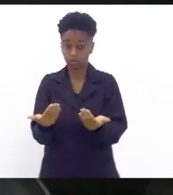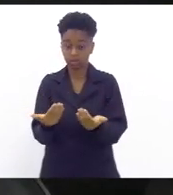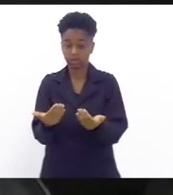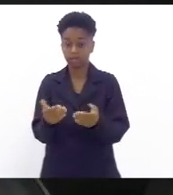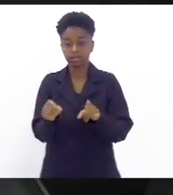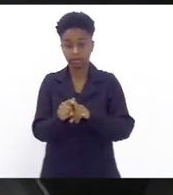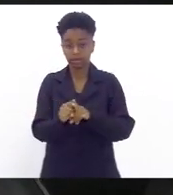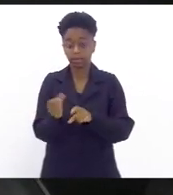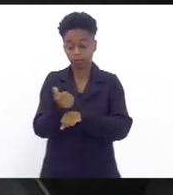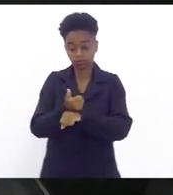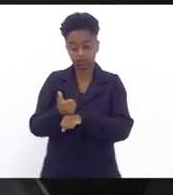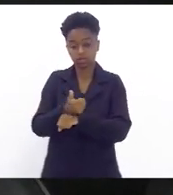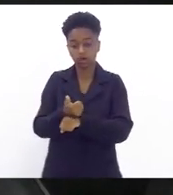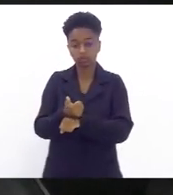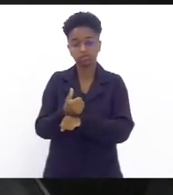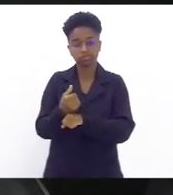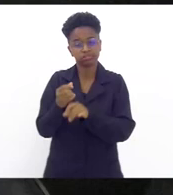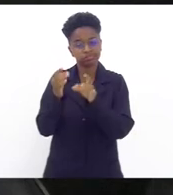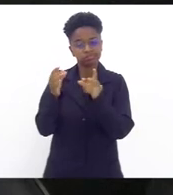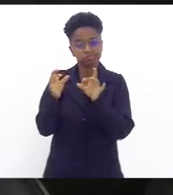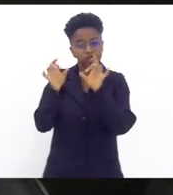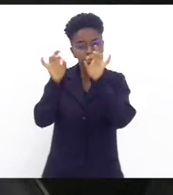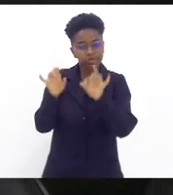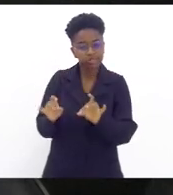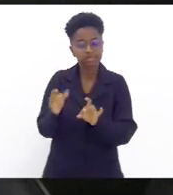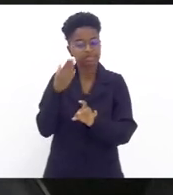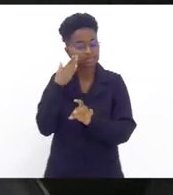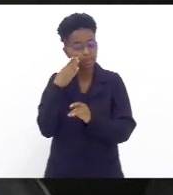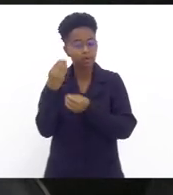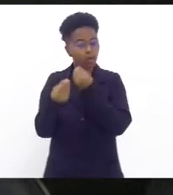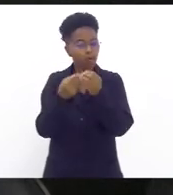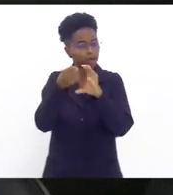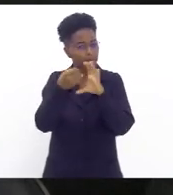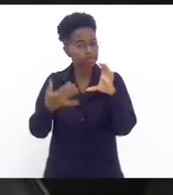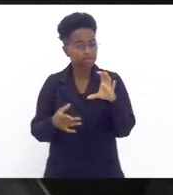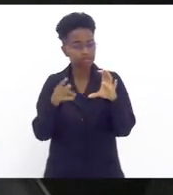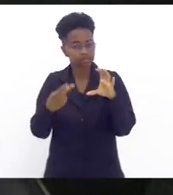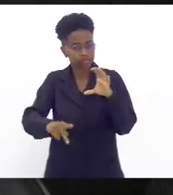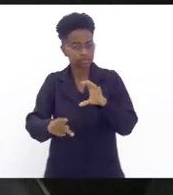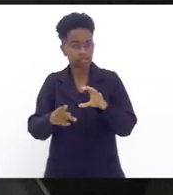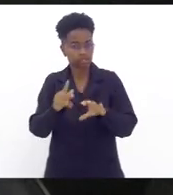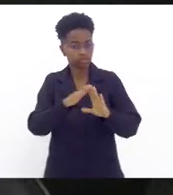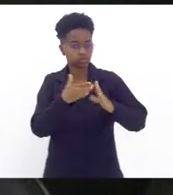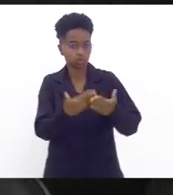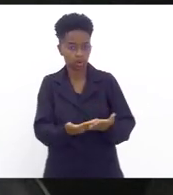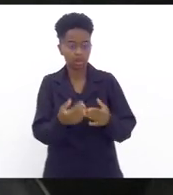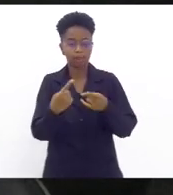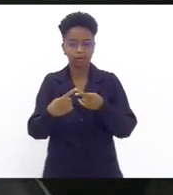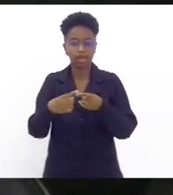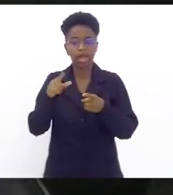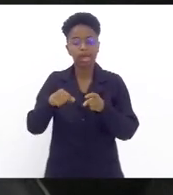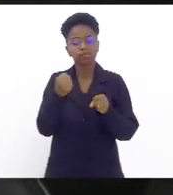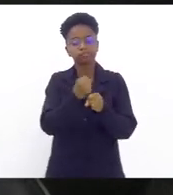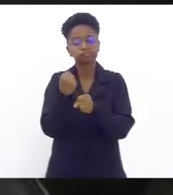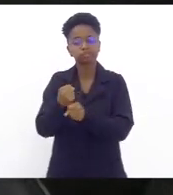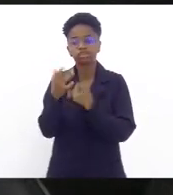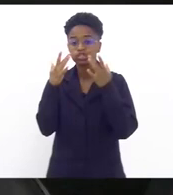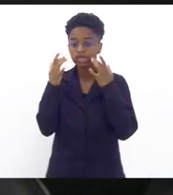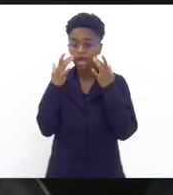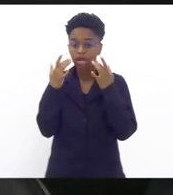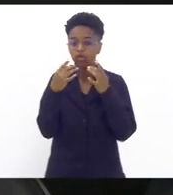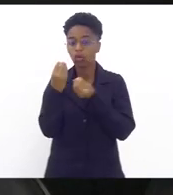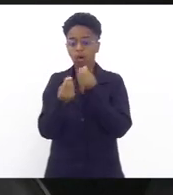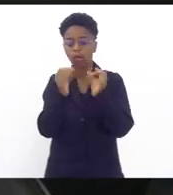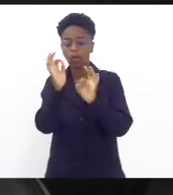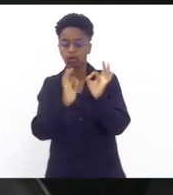também ter esses profissionais especializados no na especificidade que a gente tem né da nossa escola que é a construção de um teatro que como se